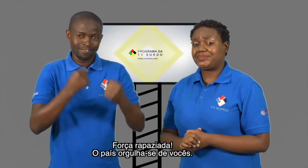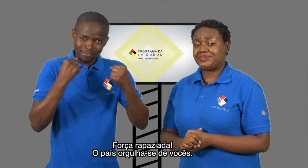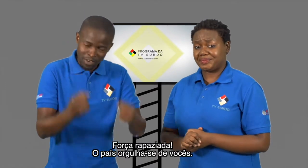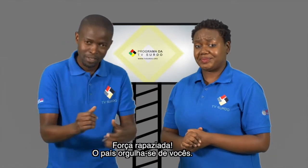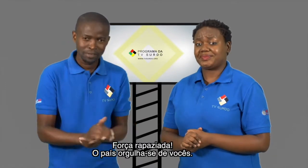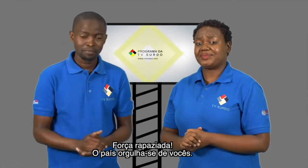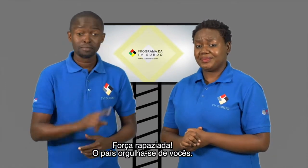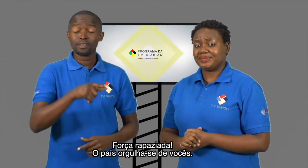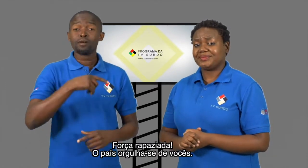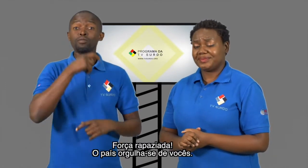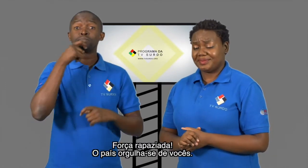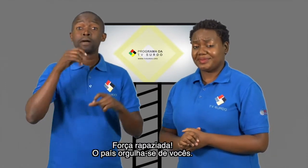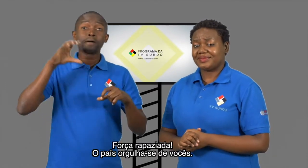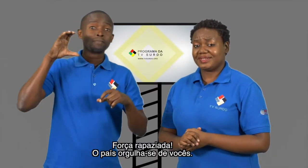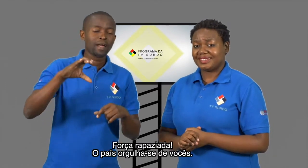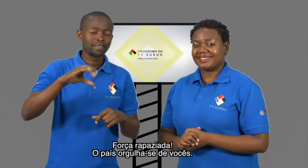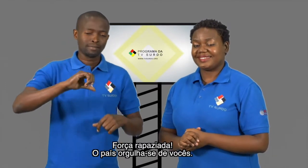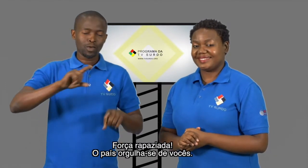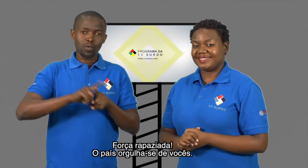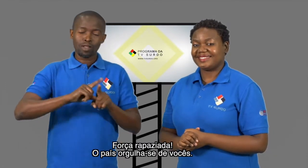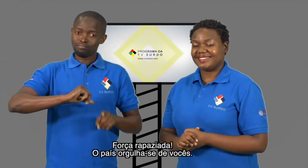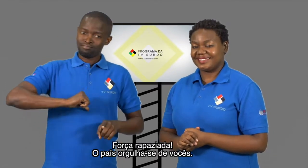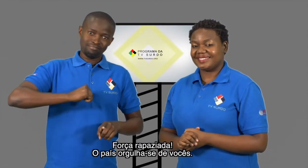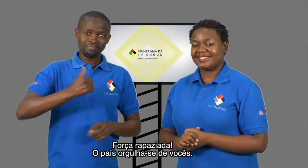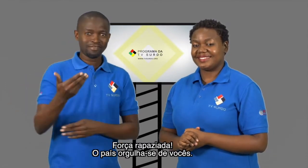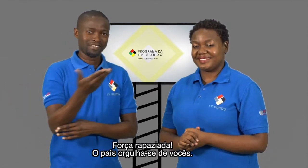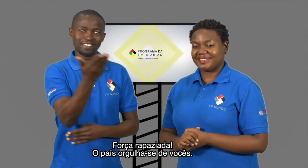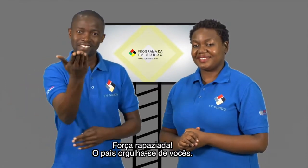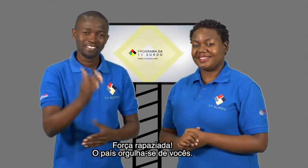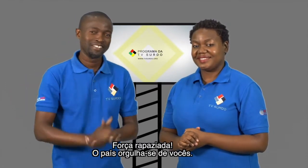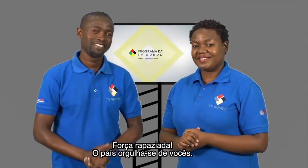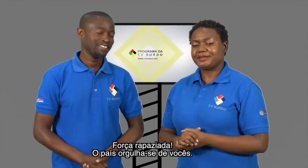Força rapaziada, o país orgulha-se de vocês.